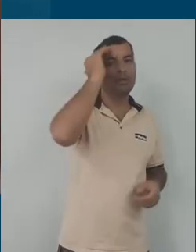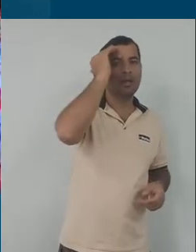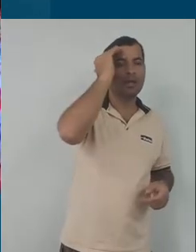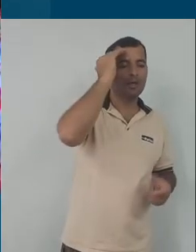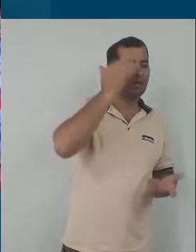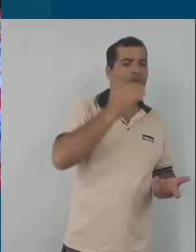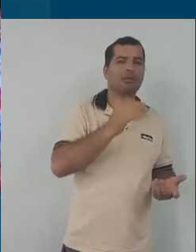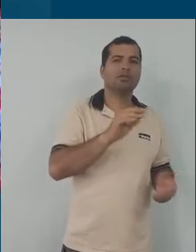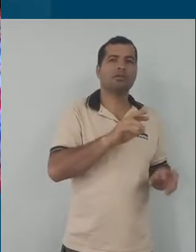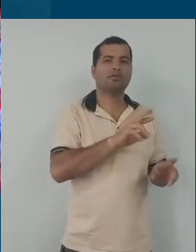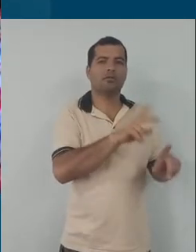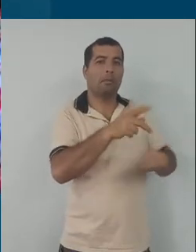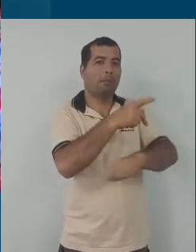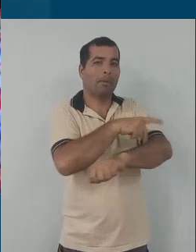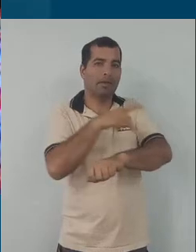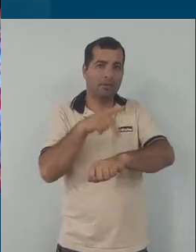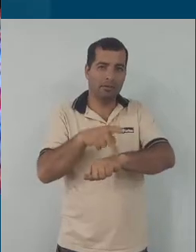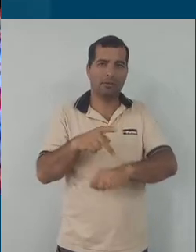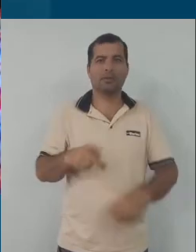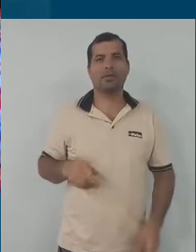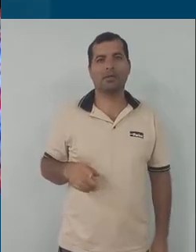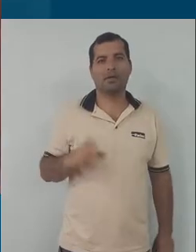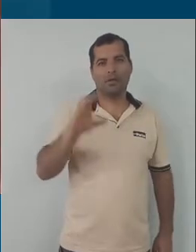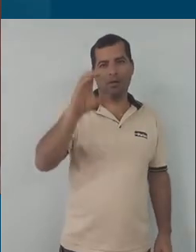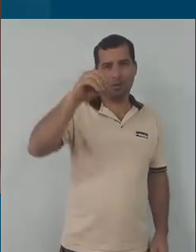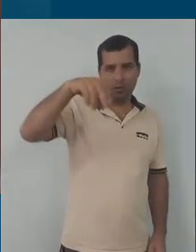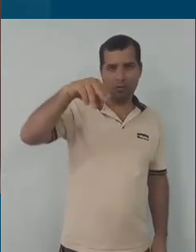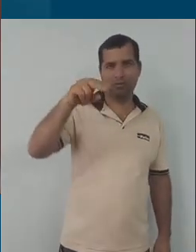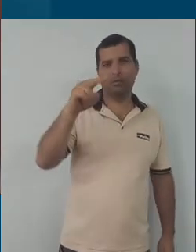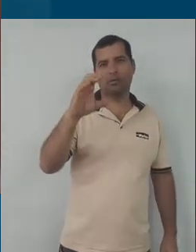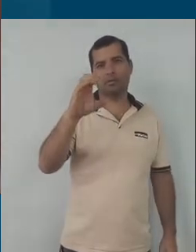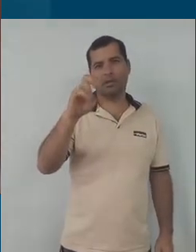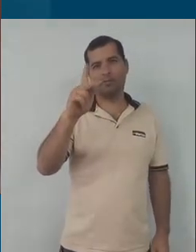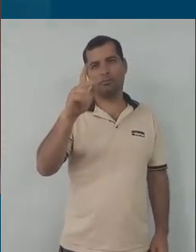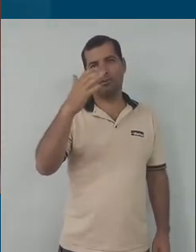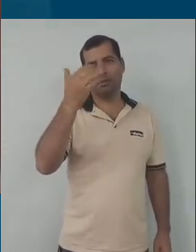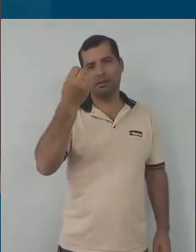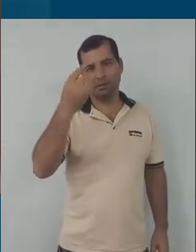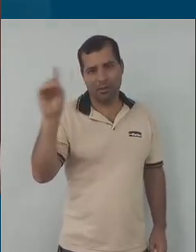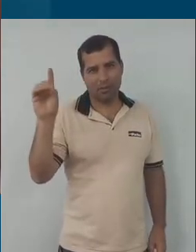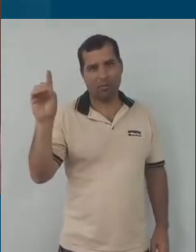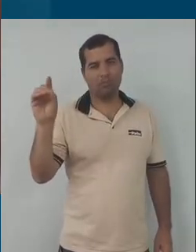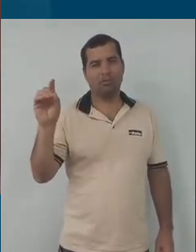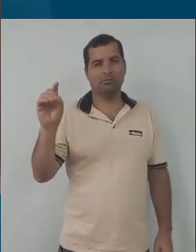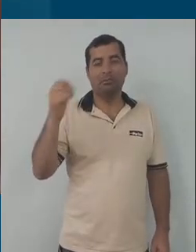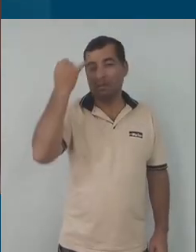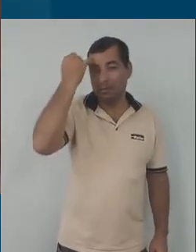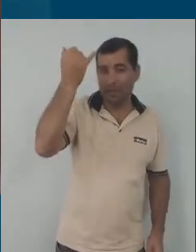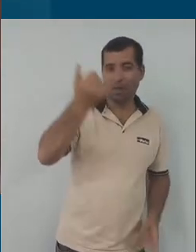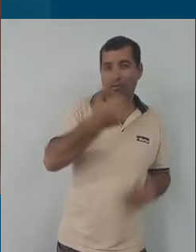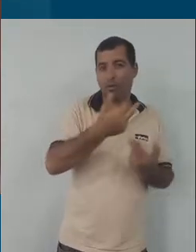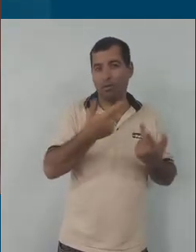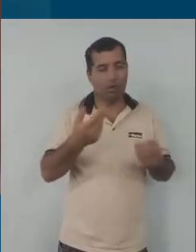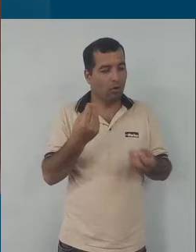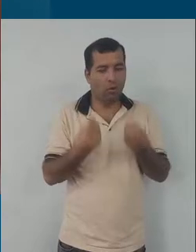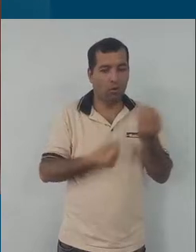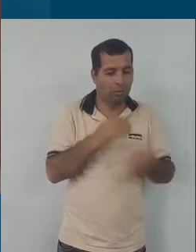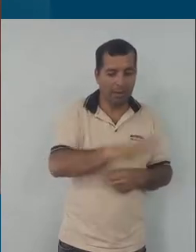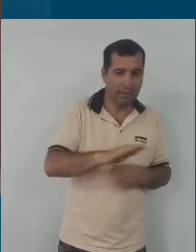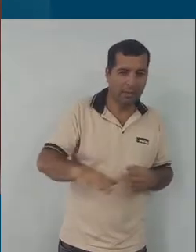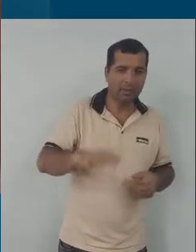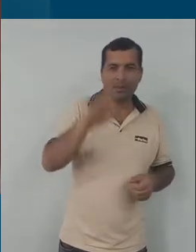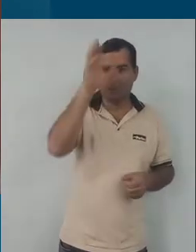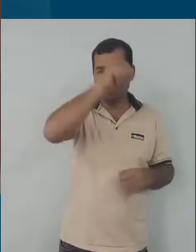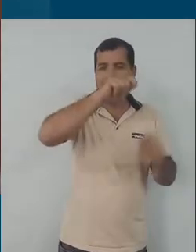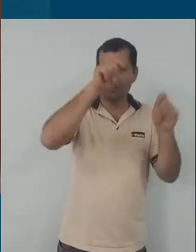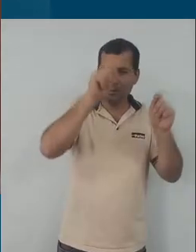Sim. Se a gente compartilha concepções, se a gente tem uma ideia, né, sobre como as crianças